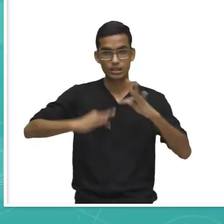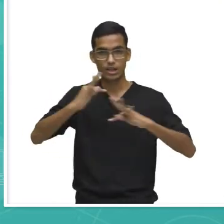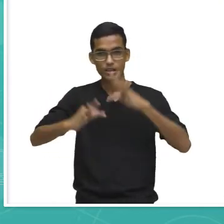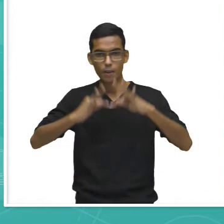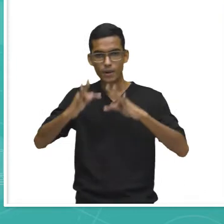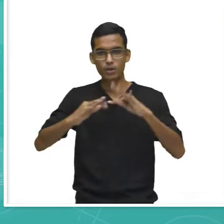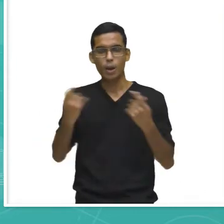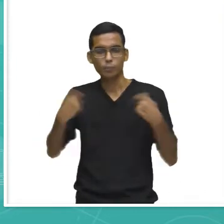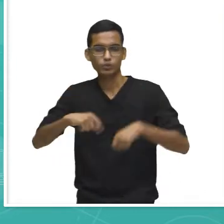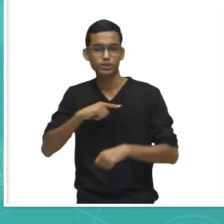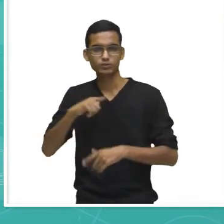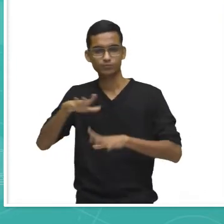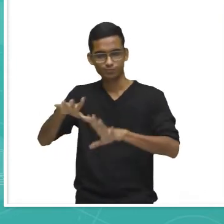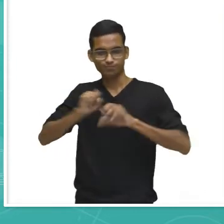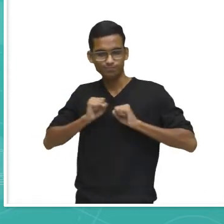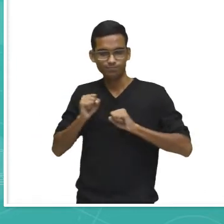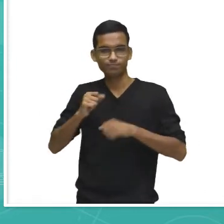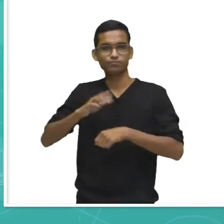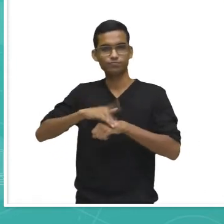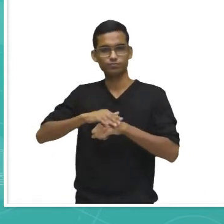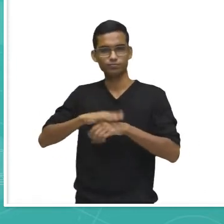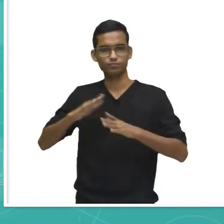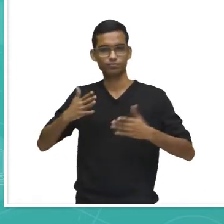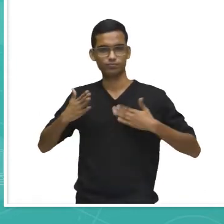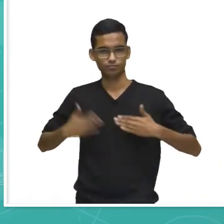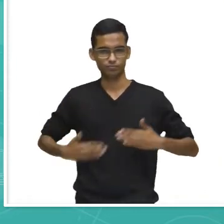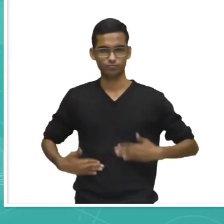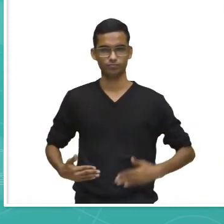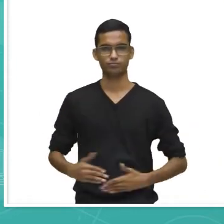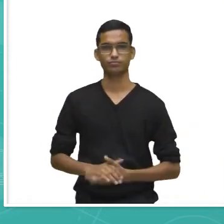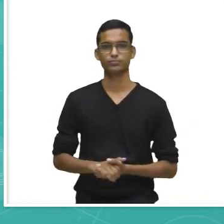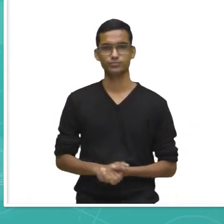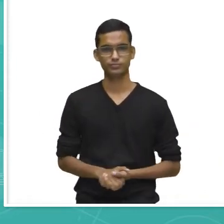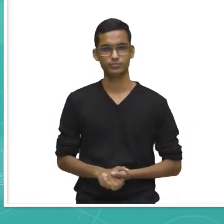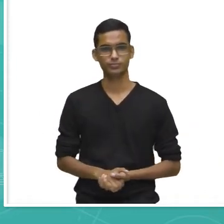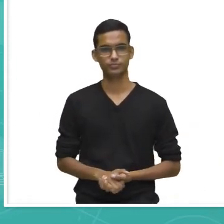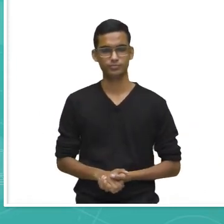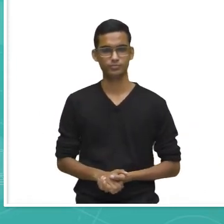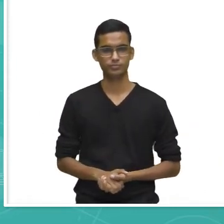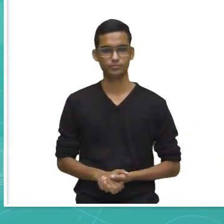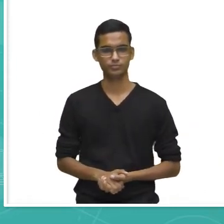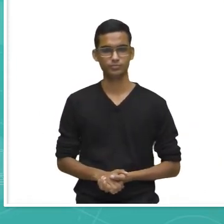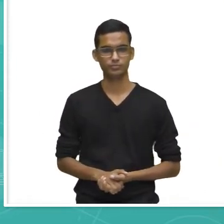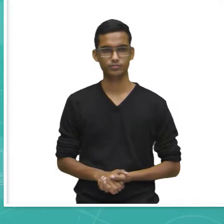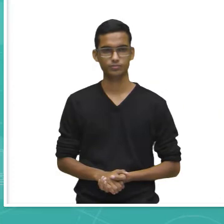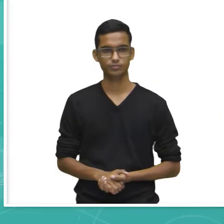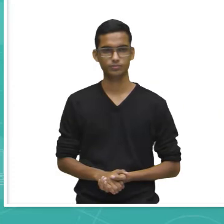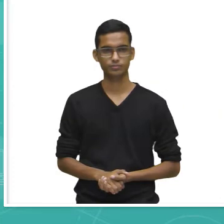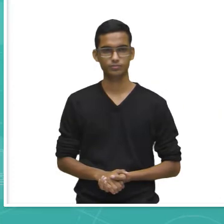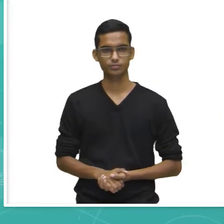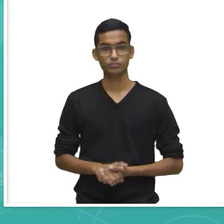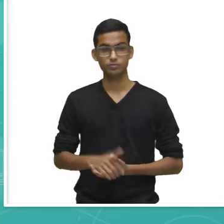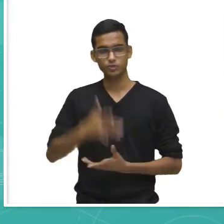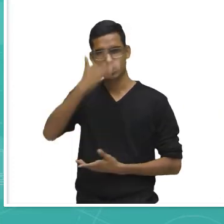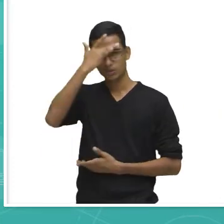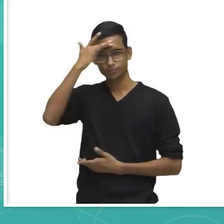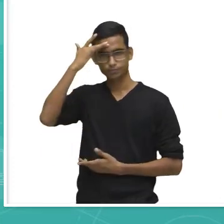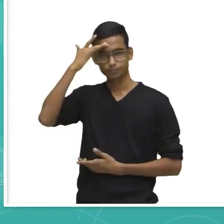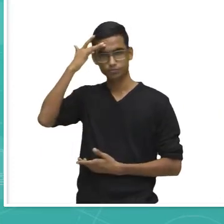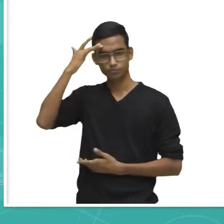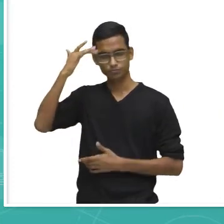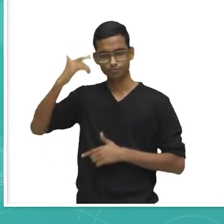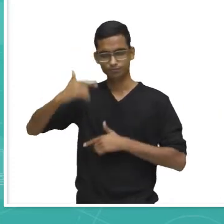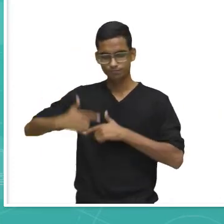gente pode prevenir essa Lé? Vamos ver? Muito bem. Então, as pessoas que trabalham, fazem